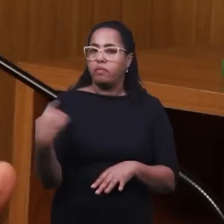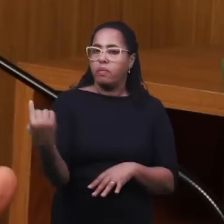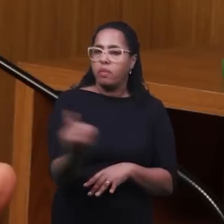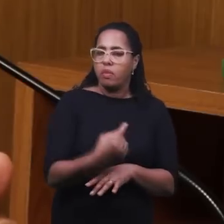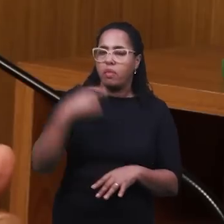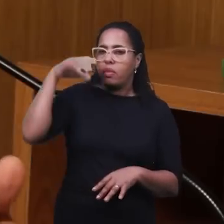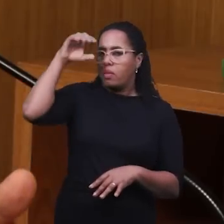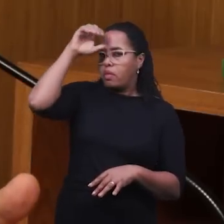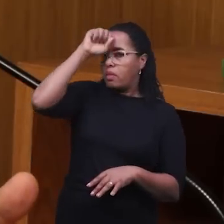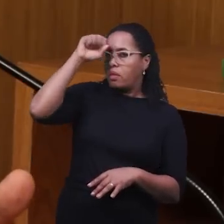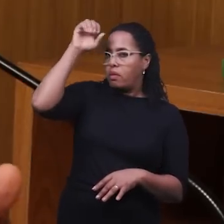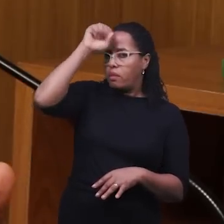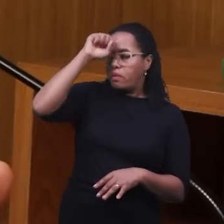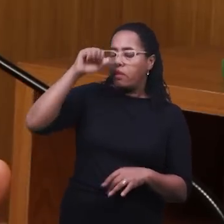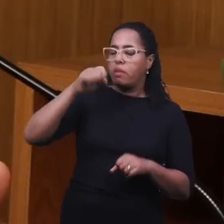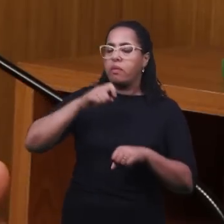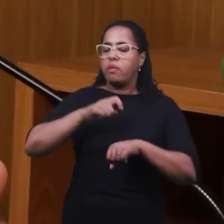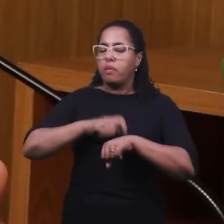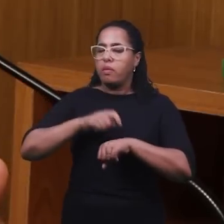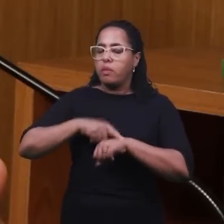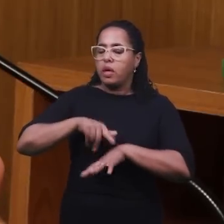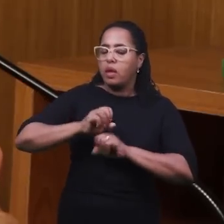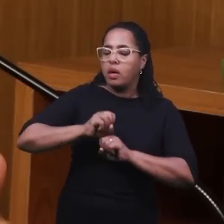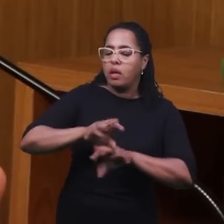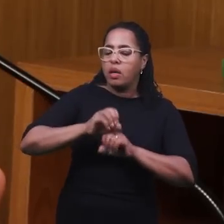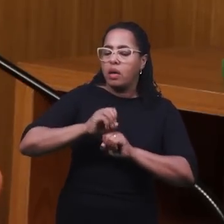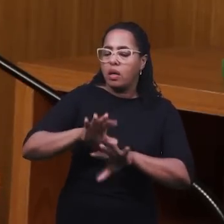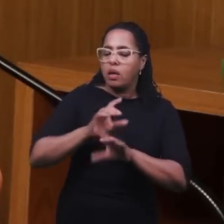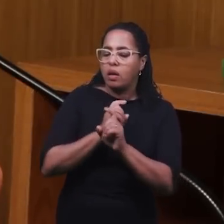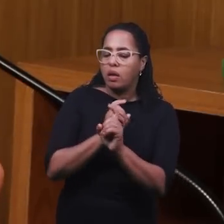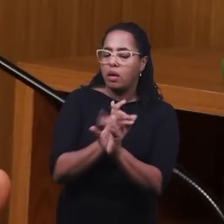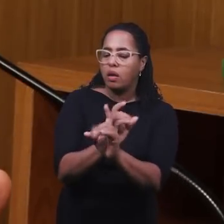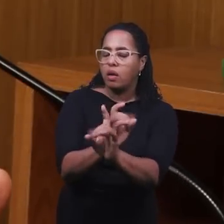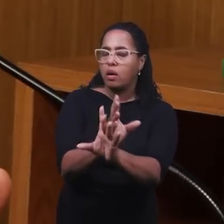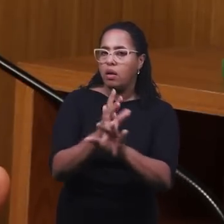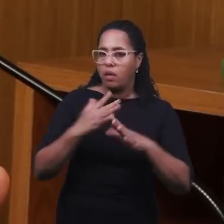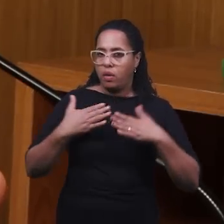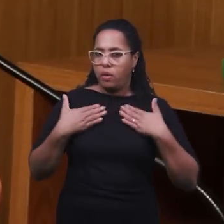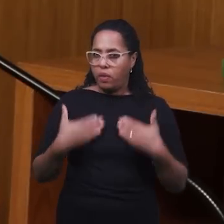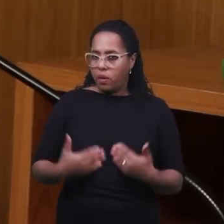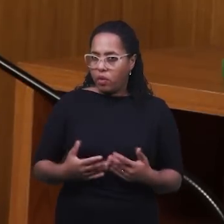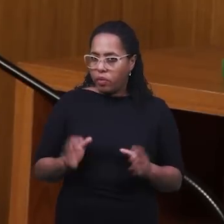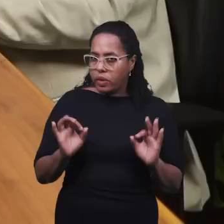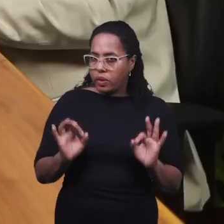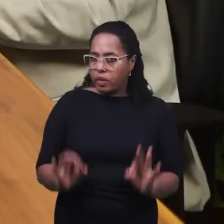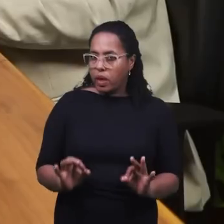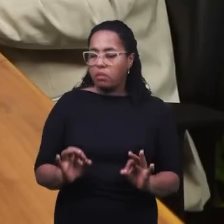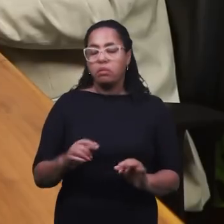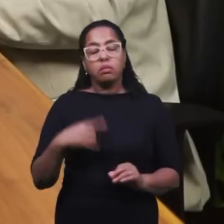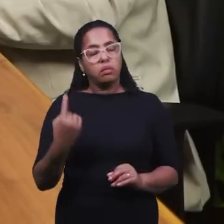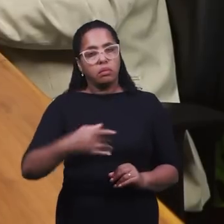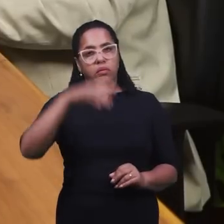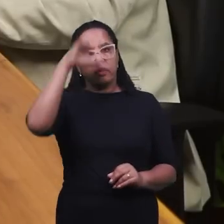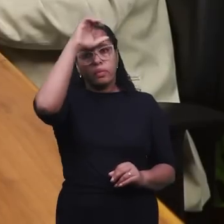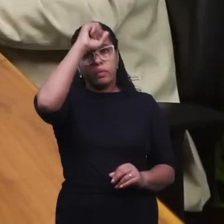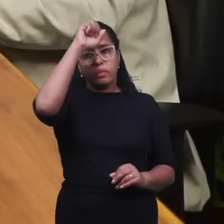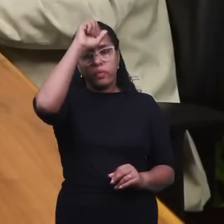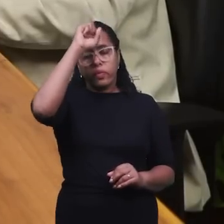formação é dentro, vivendo a prática da igreja, com os erros e os